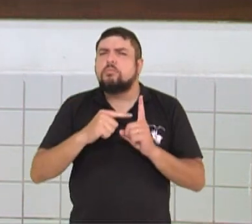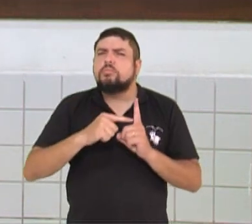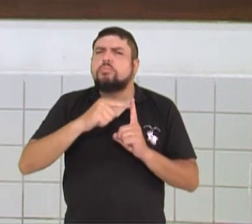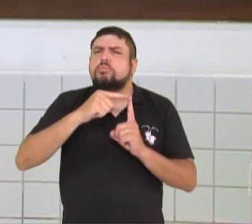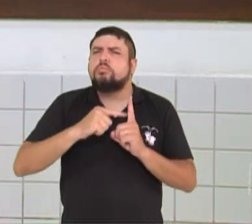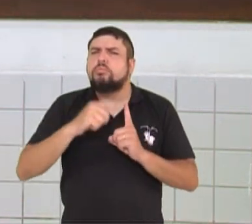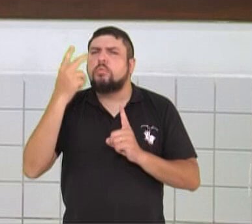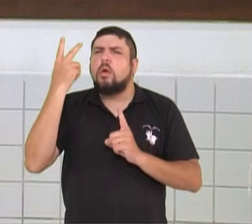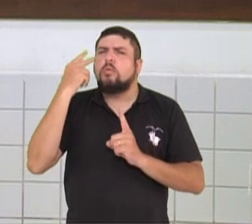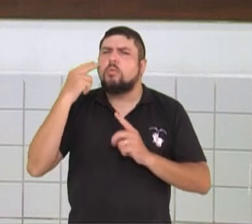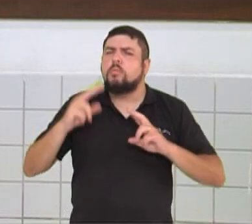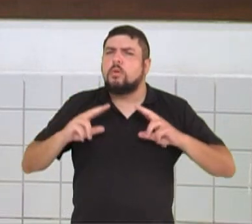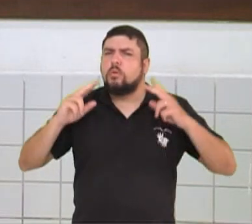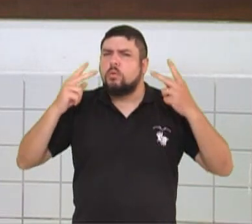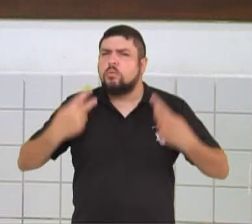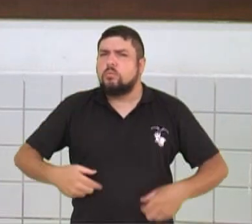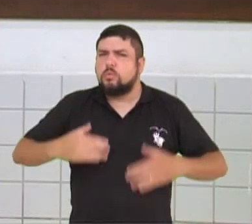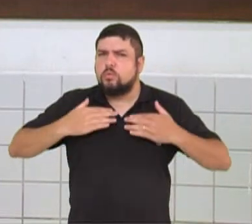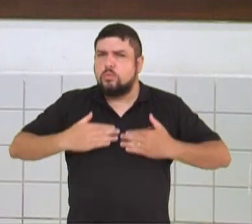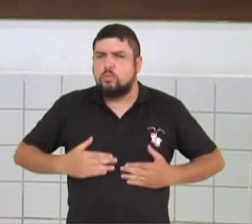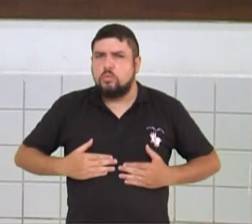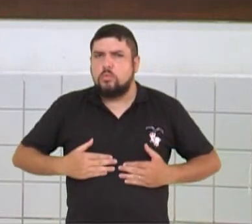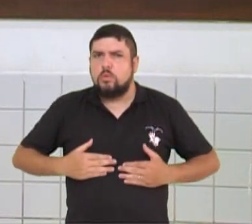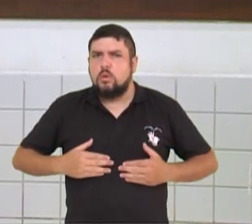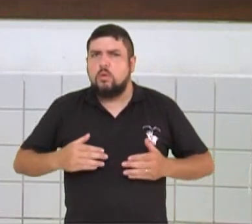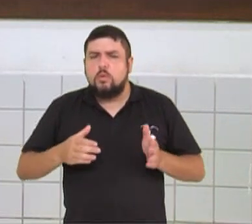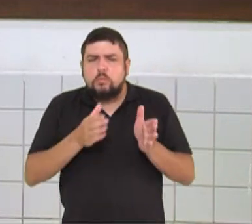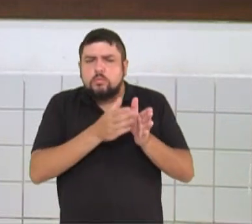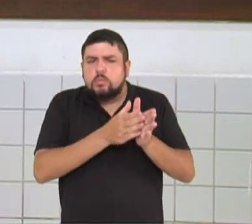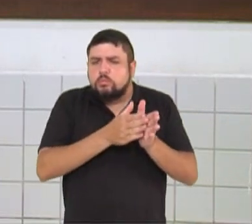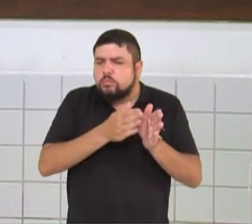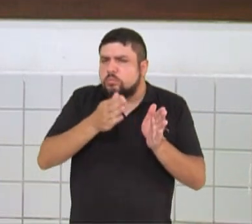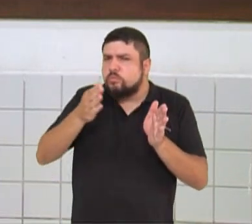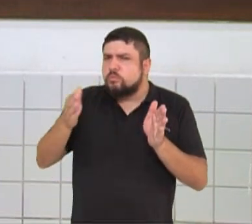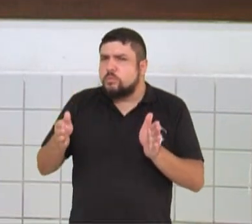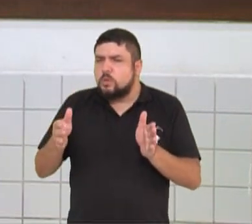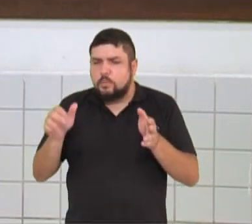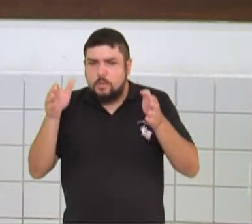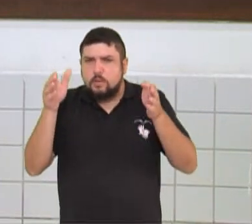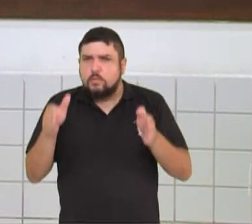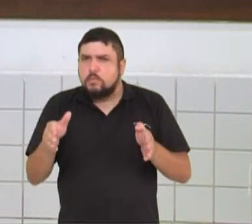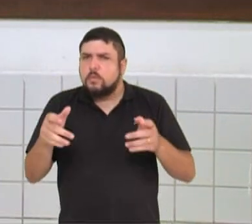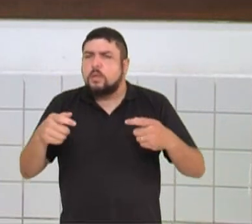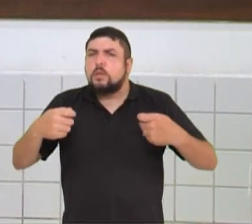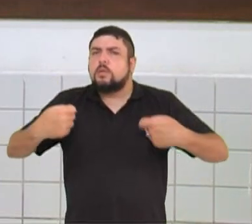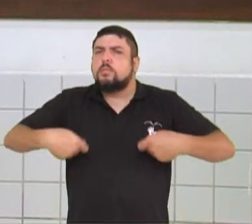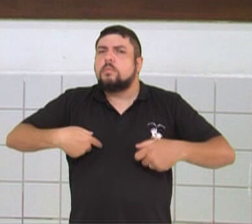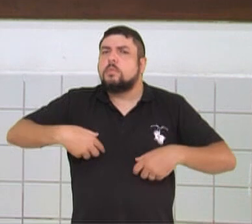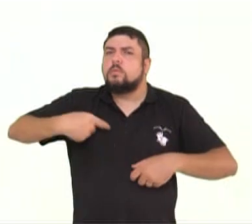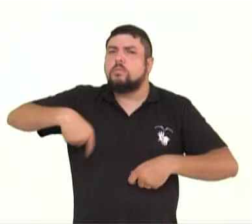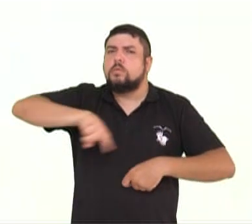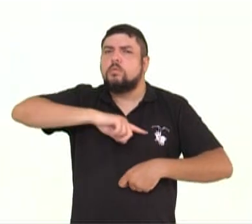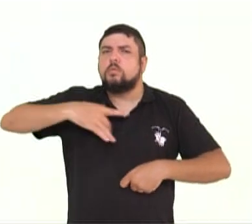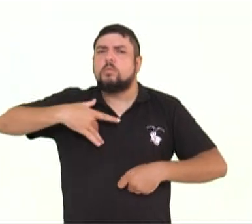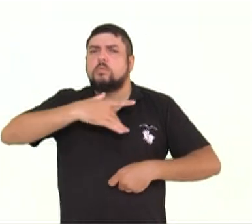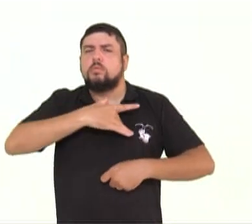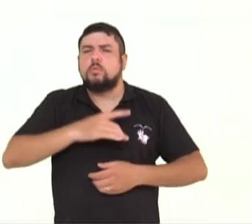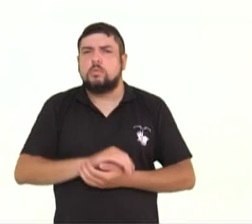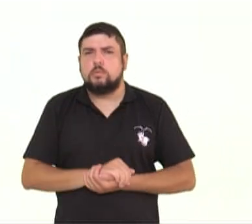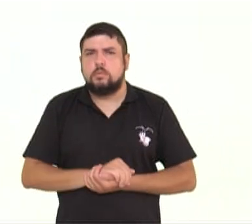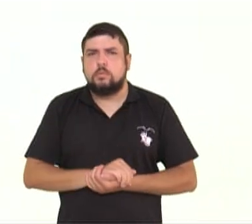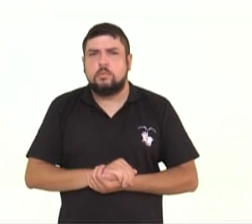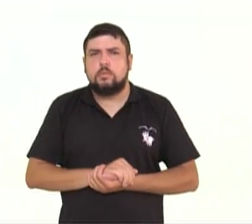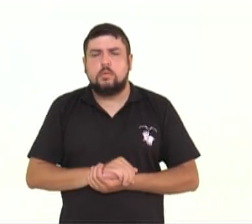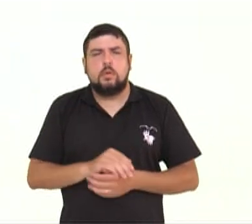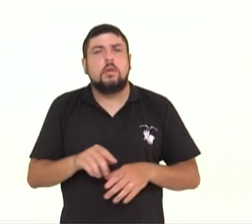corpo humano? De quanto a quantos graus Celsius nosso corpo precisa estar para estarmos saudáveis? E